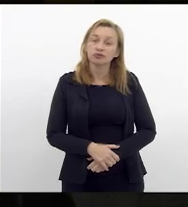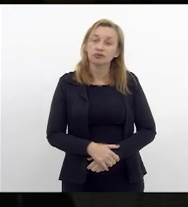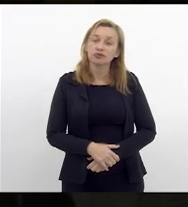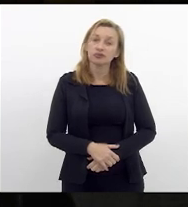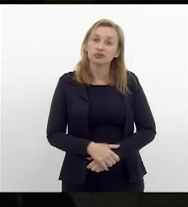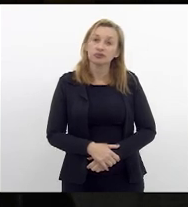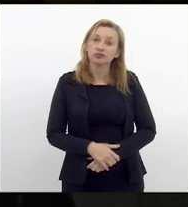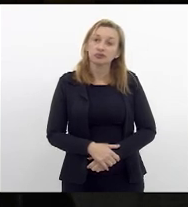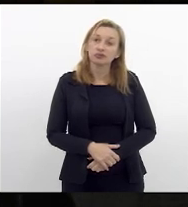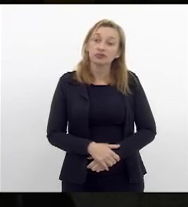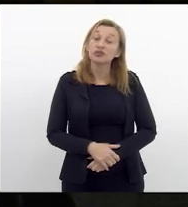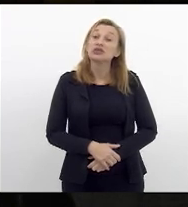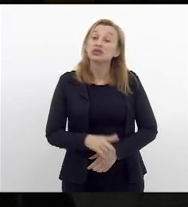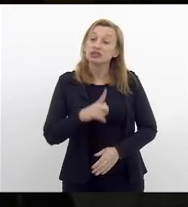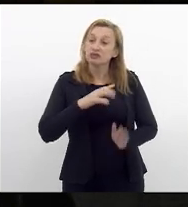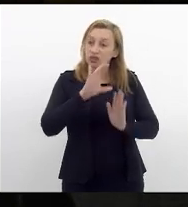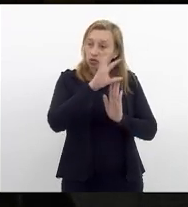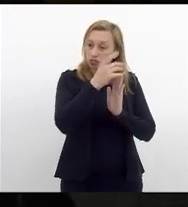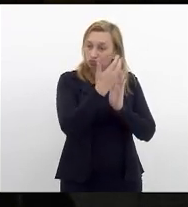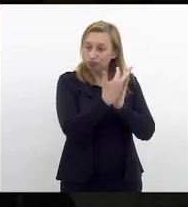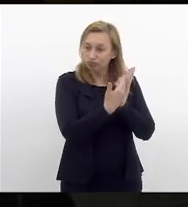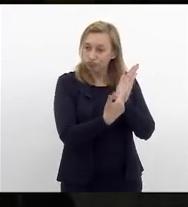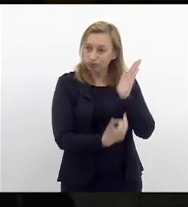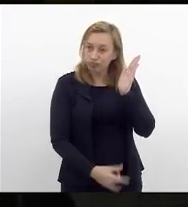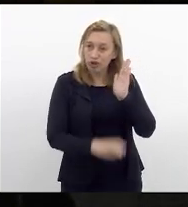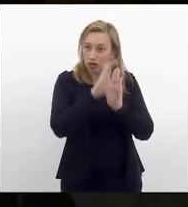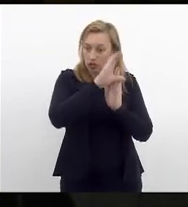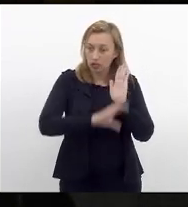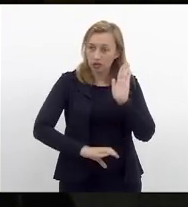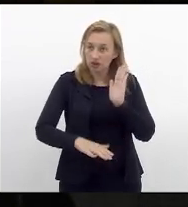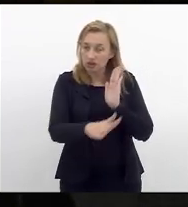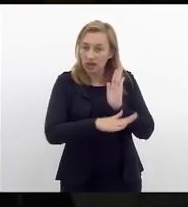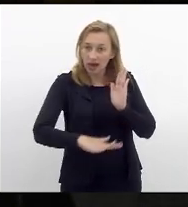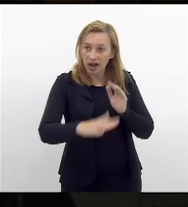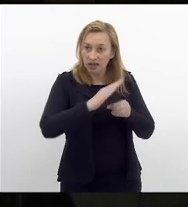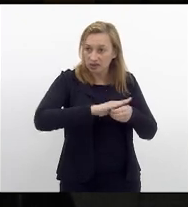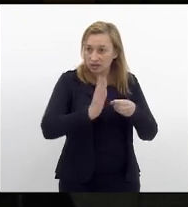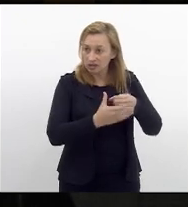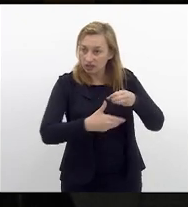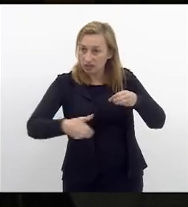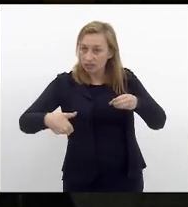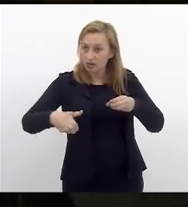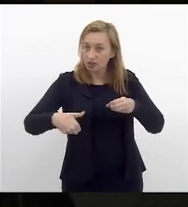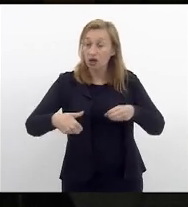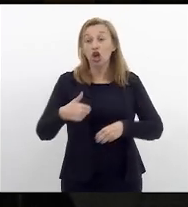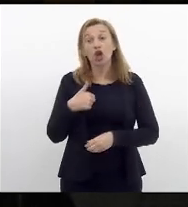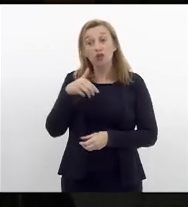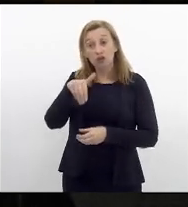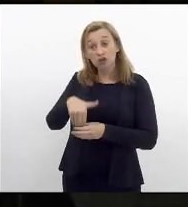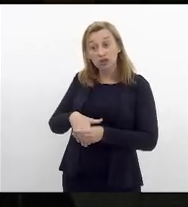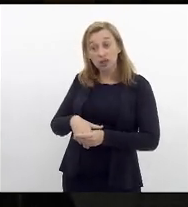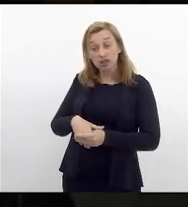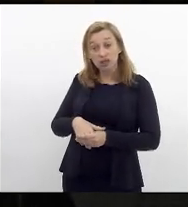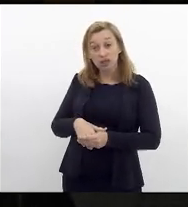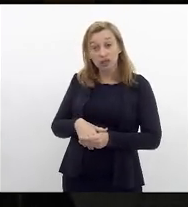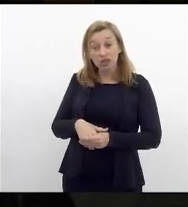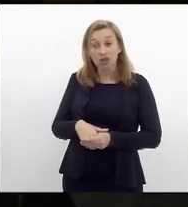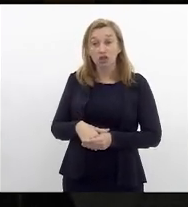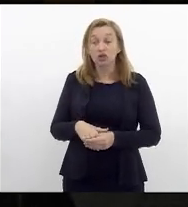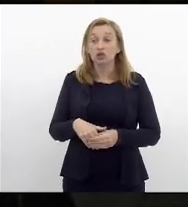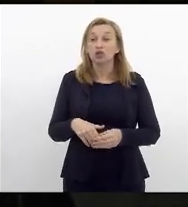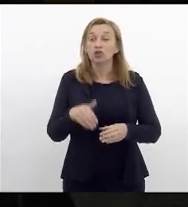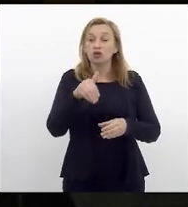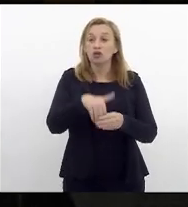se viesse com um currículo imenso da área de saneamento, eu votaria pela abstenção,